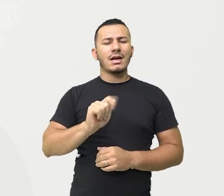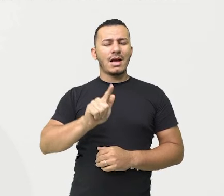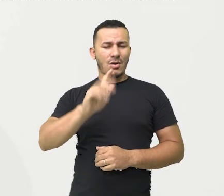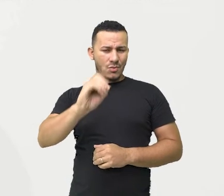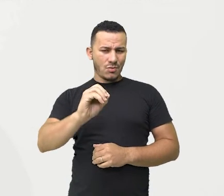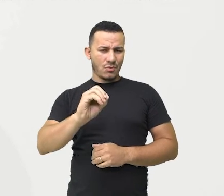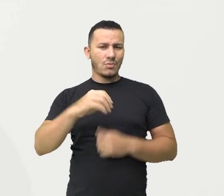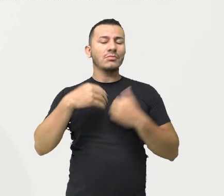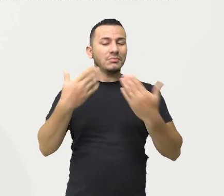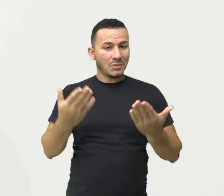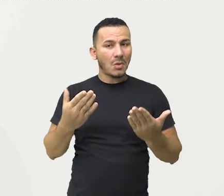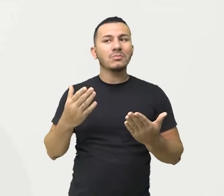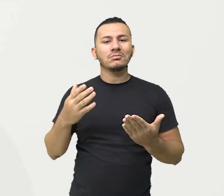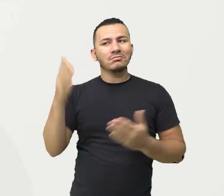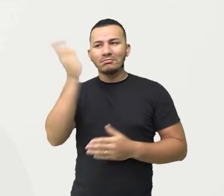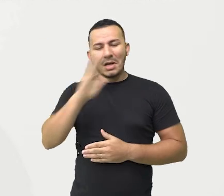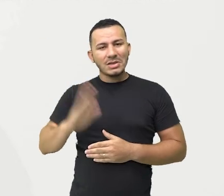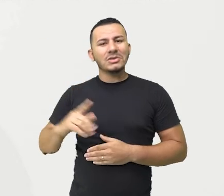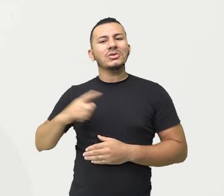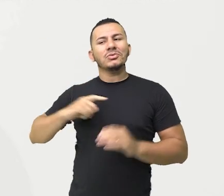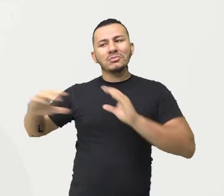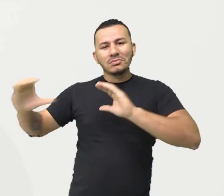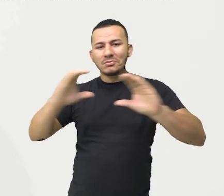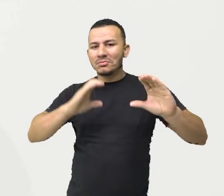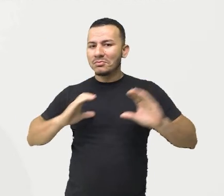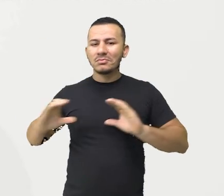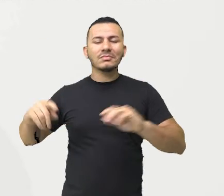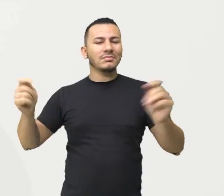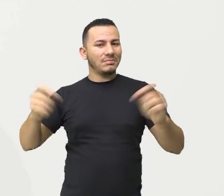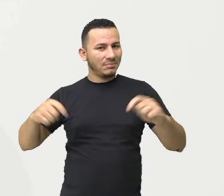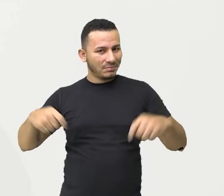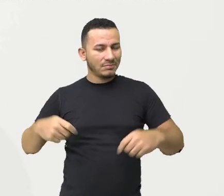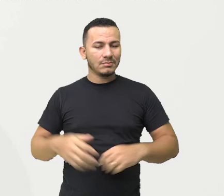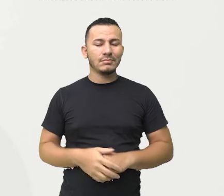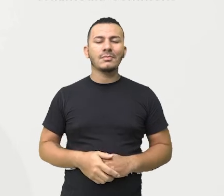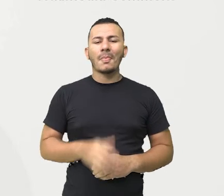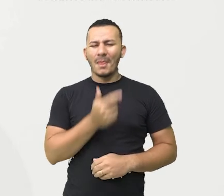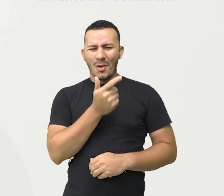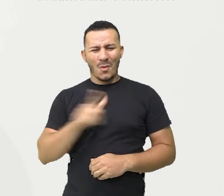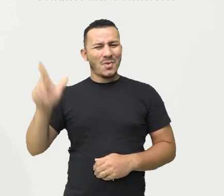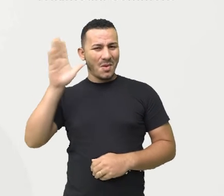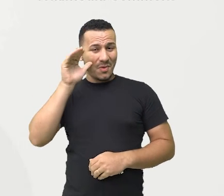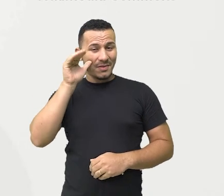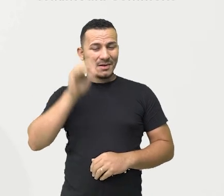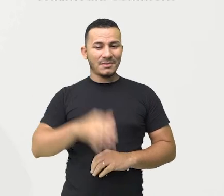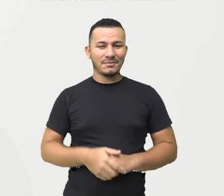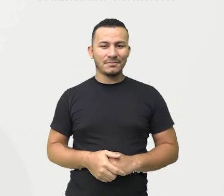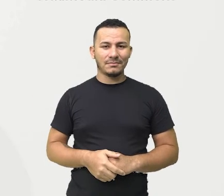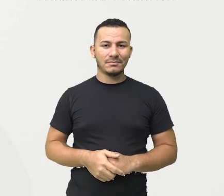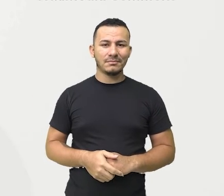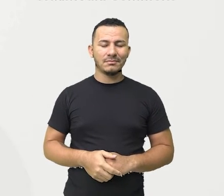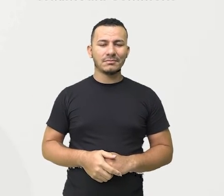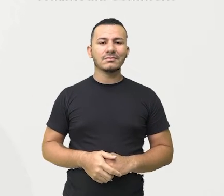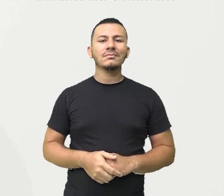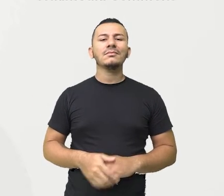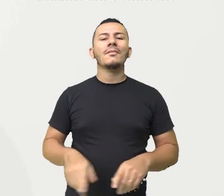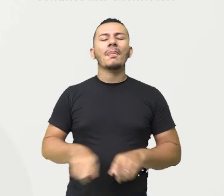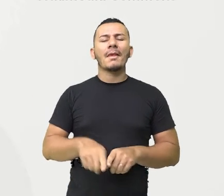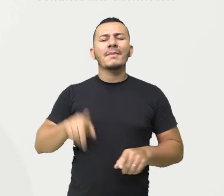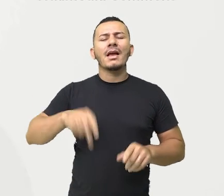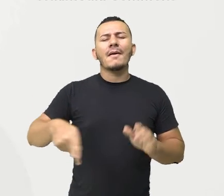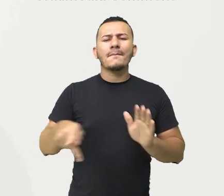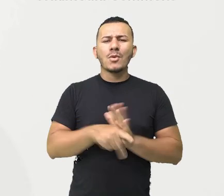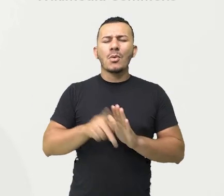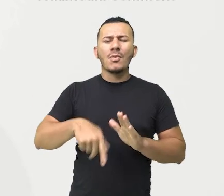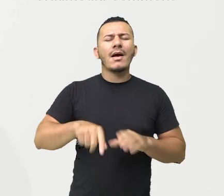estava bombando, né, com a comunicação. Vamos ver mais uma curiosidade? a independência do Brasil.